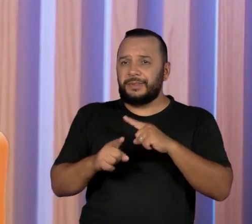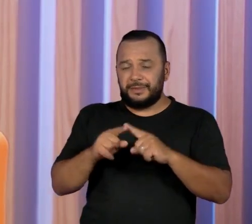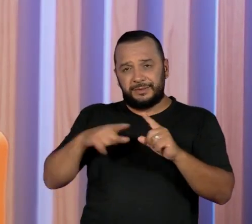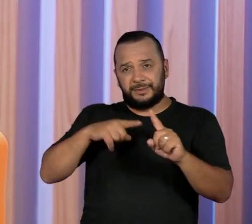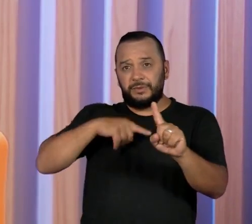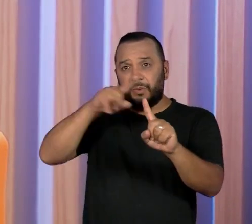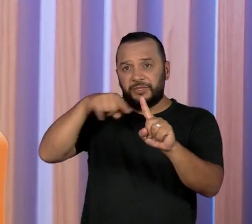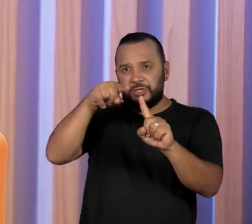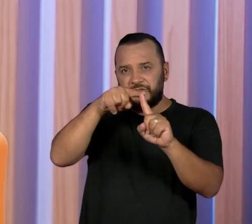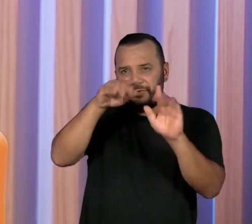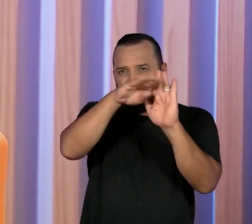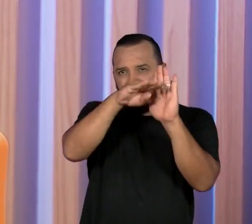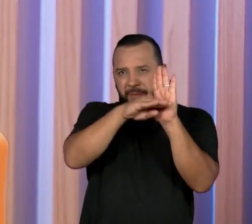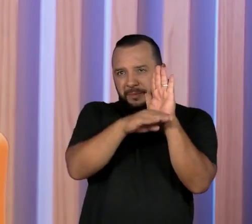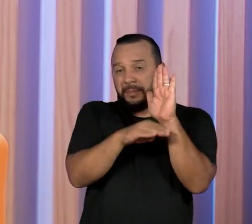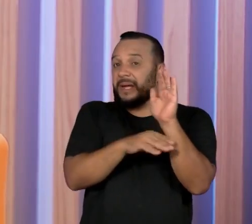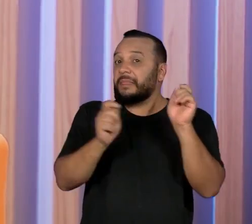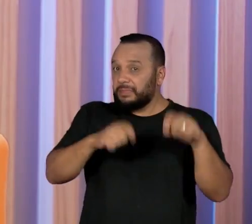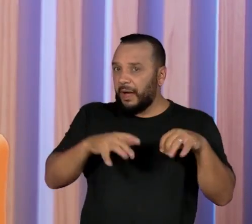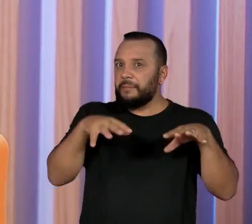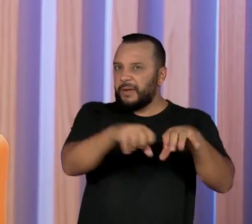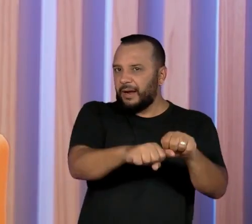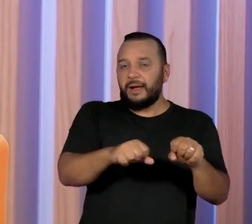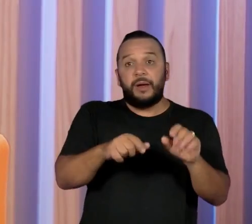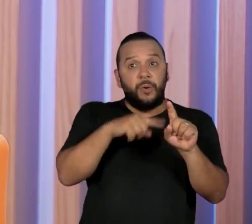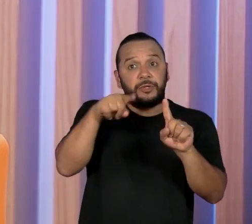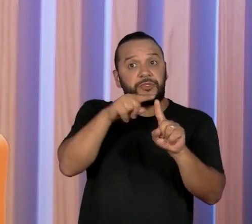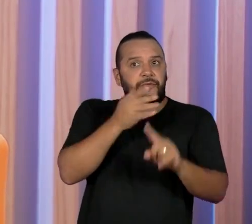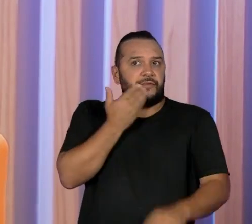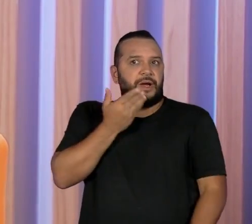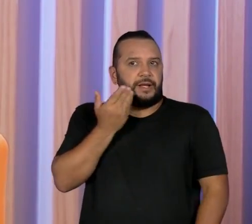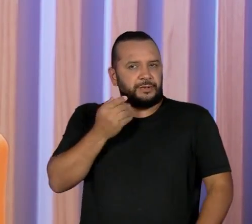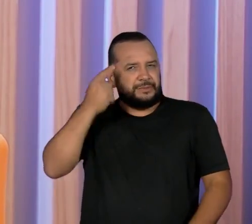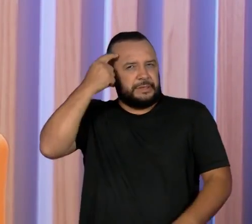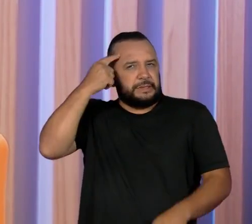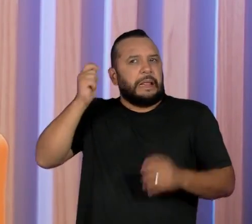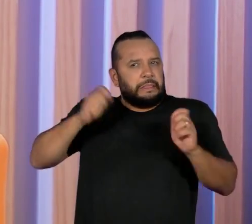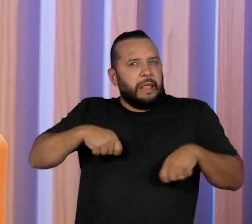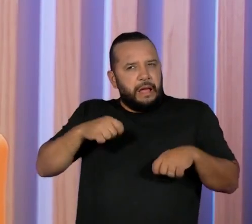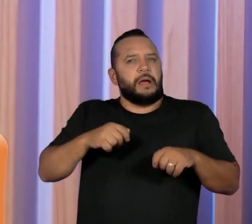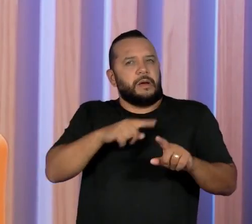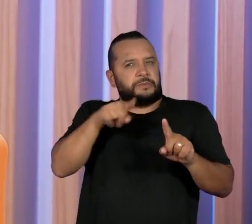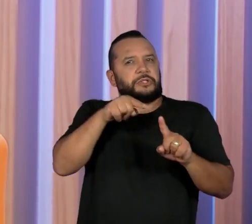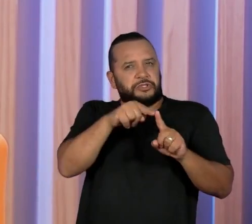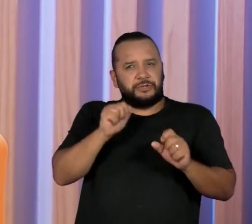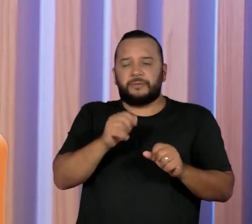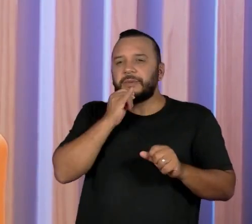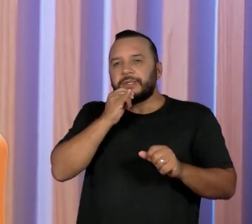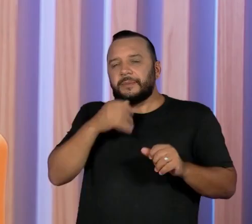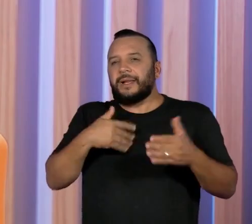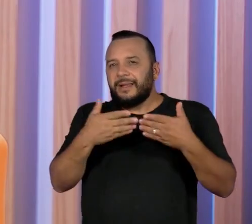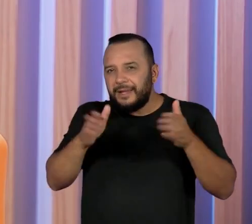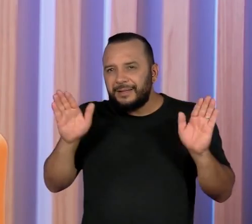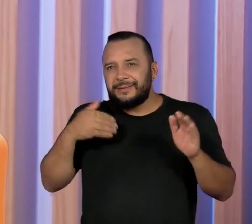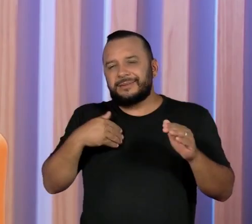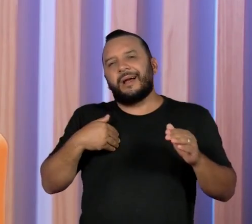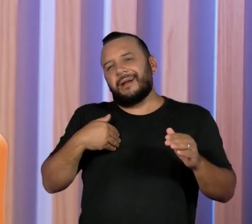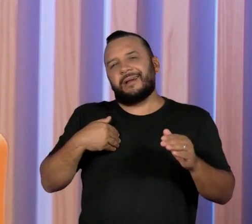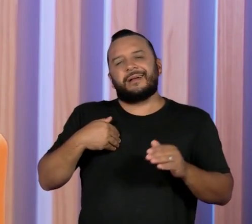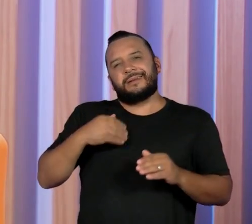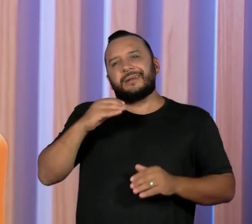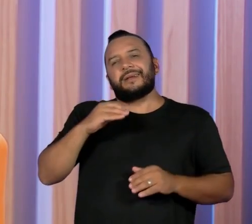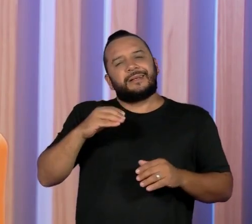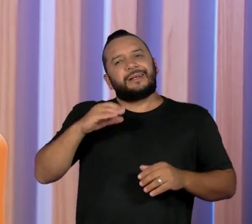metas possíveis e próximas, apesar de que na minha cabeça era possível, né? Mas, tipo, sei lá, lançar um disco não parece ser uma meta